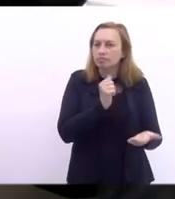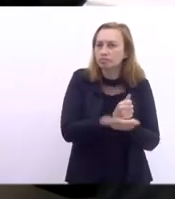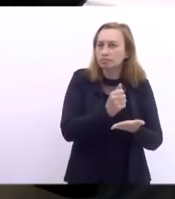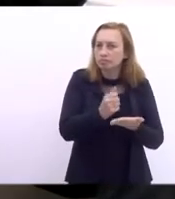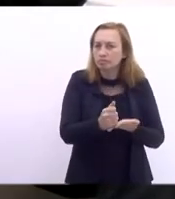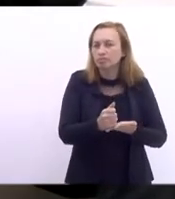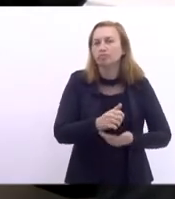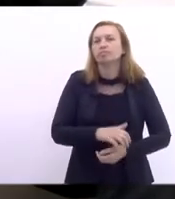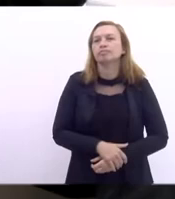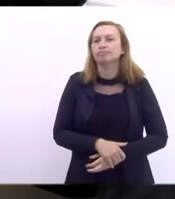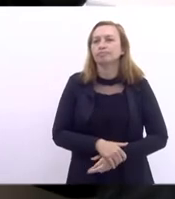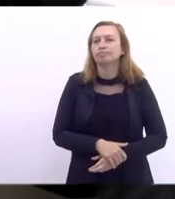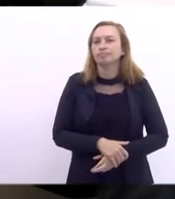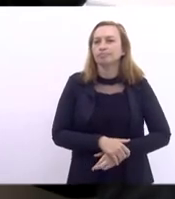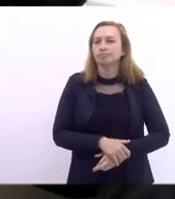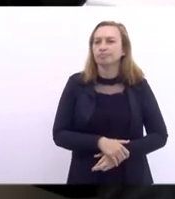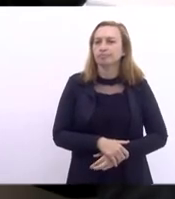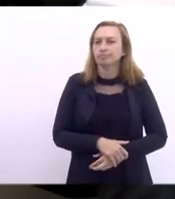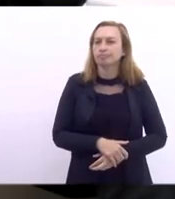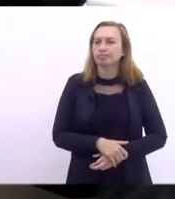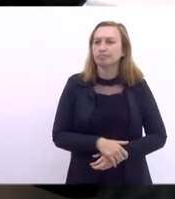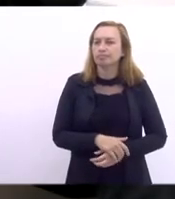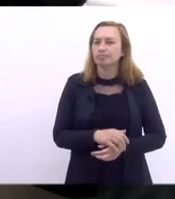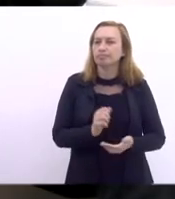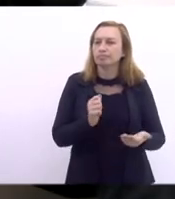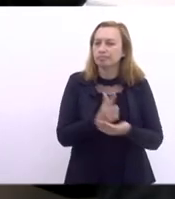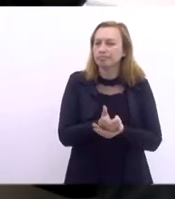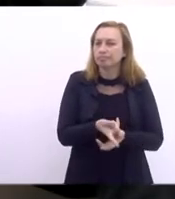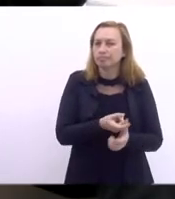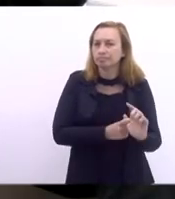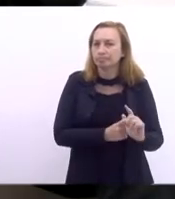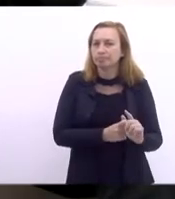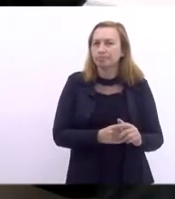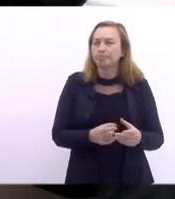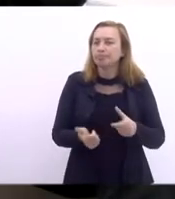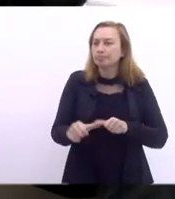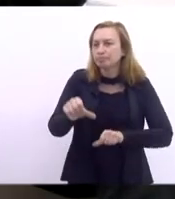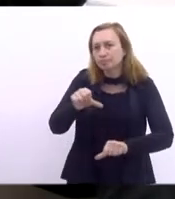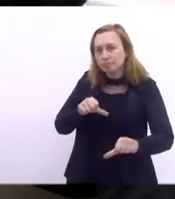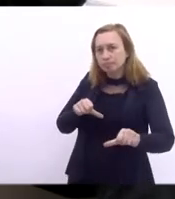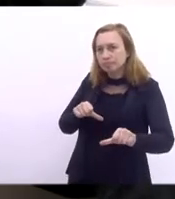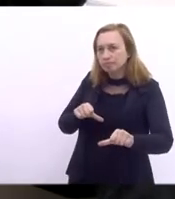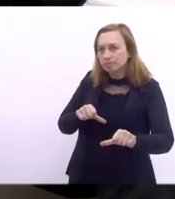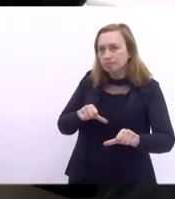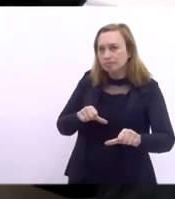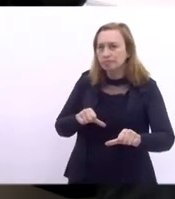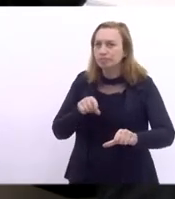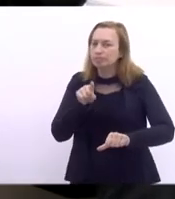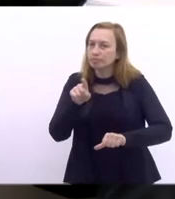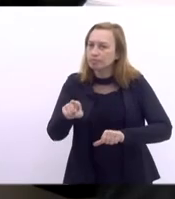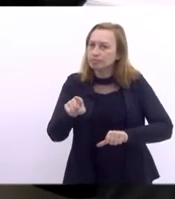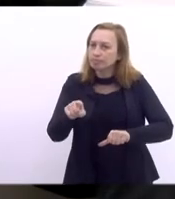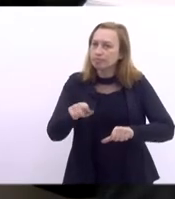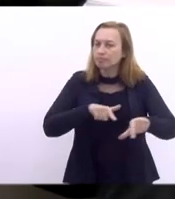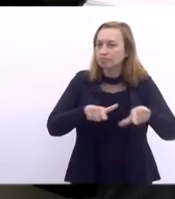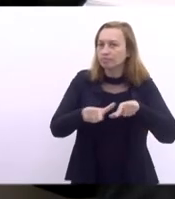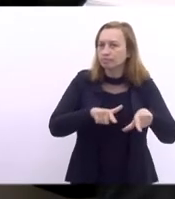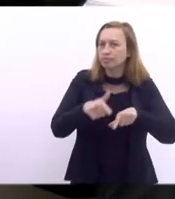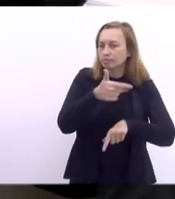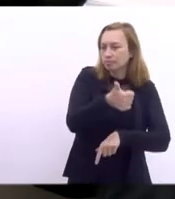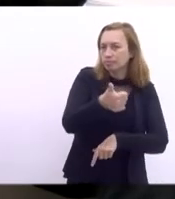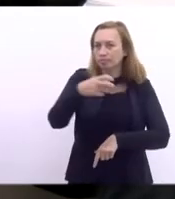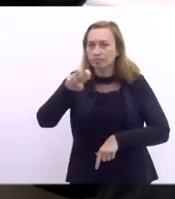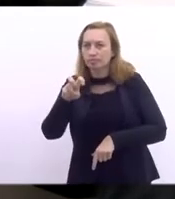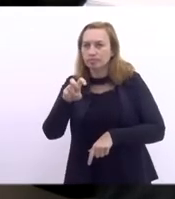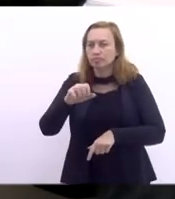e a maior parte foi divida em terra então ele trocou ali naquele exercício de 2015